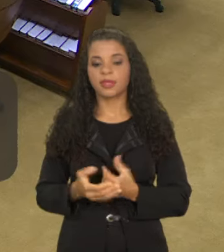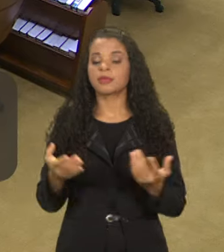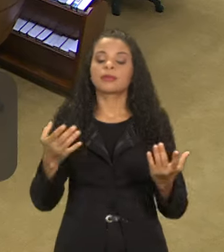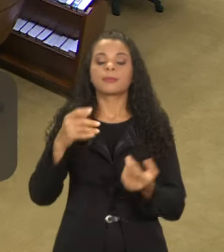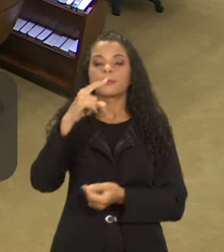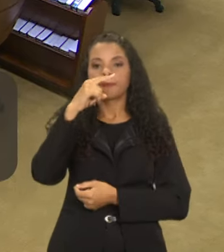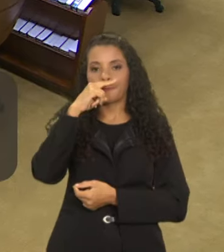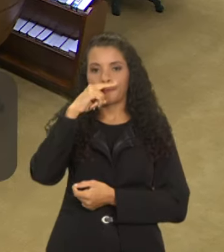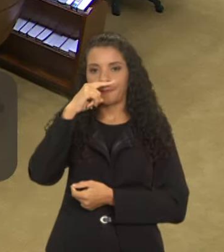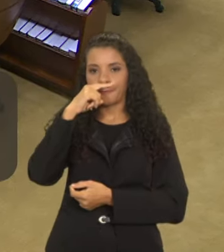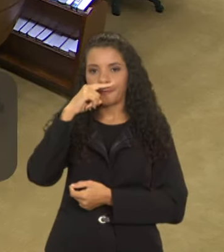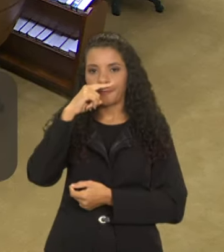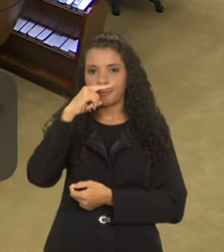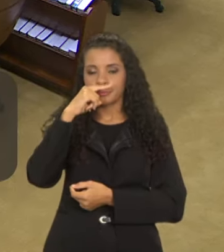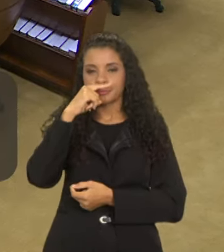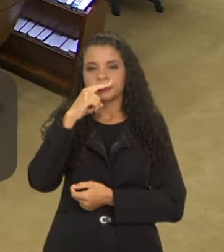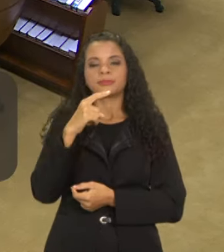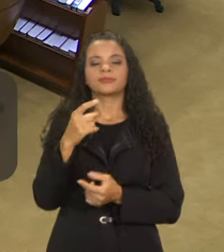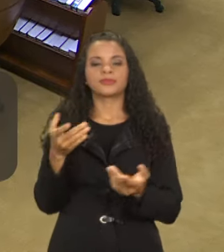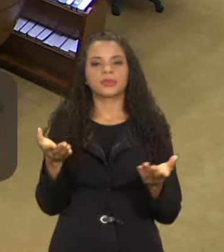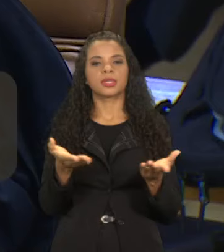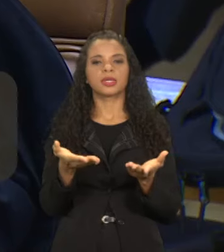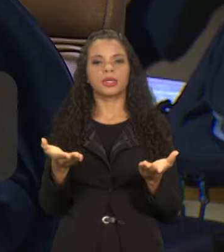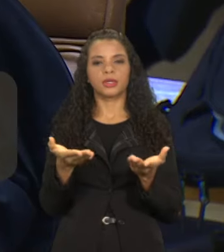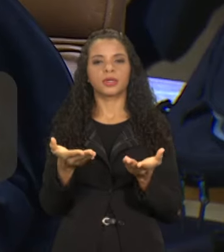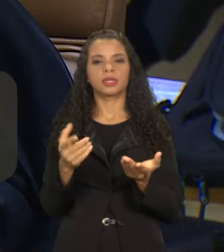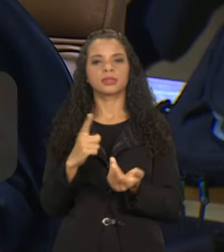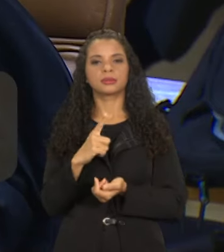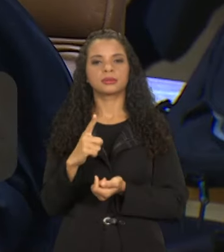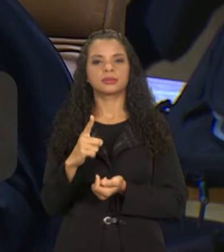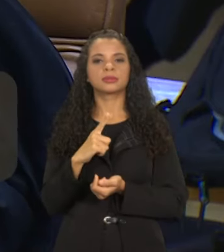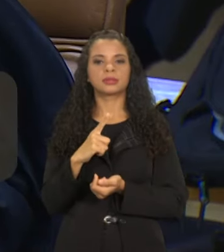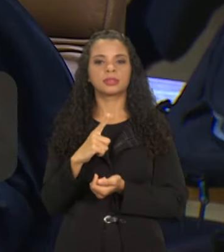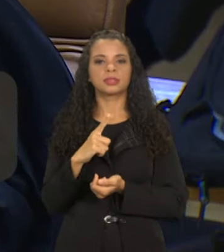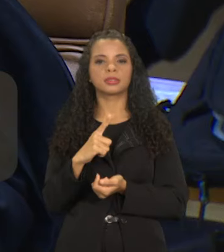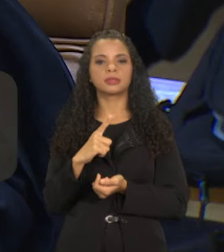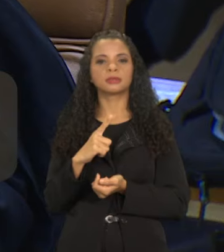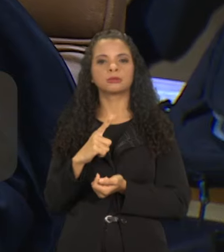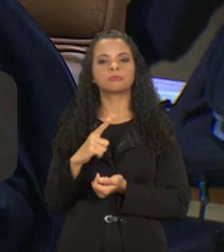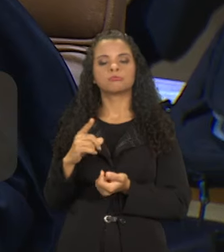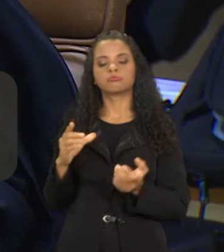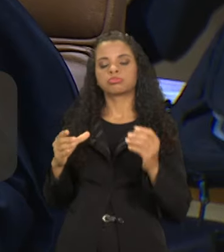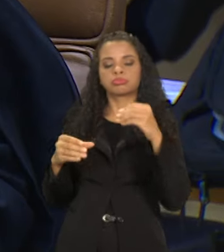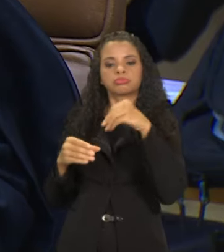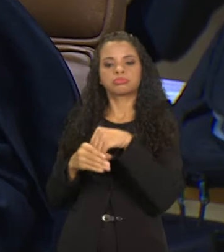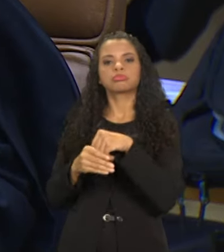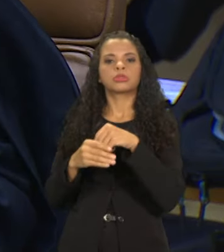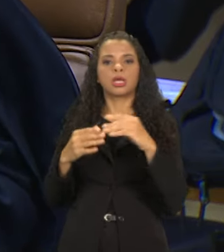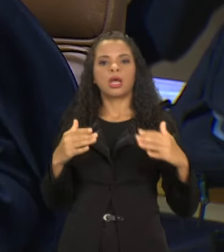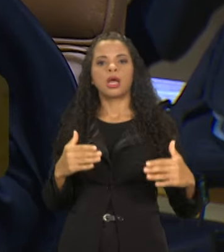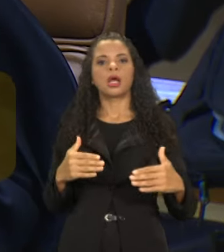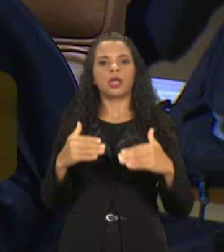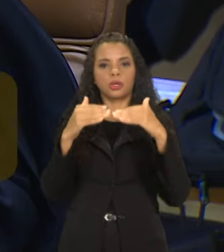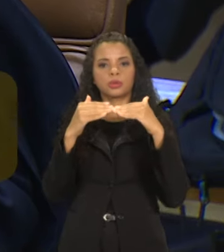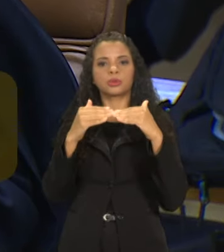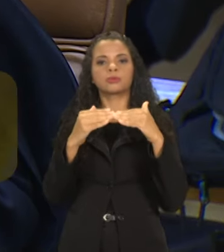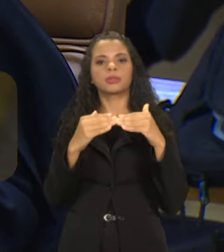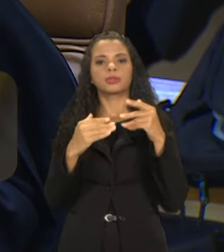fundamental 946, eu juntarei declaração de voto e tenho a honra de acompanhar integralmente Vossa Excelência.